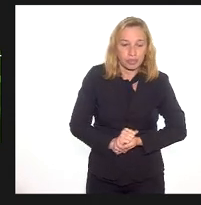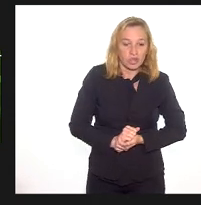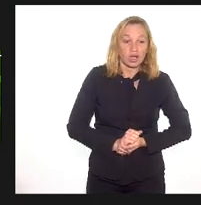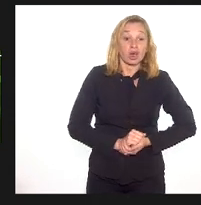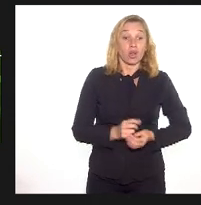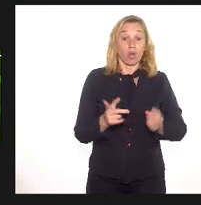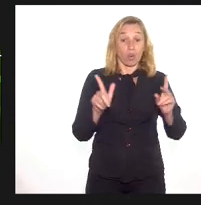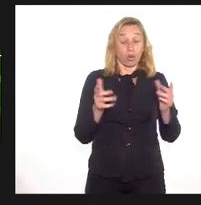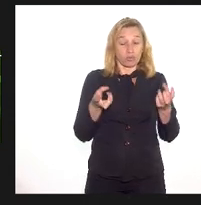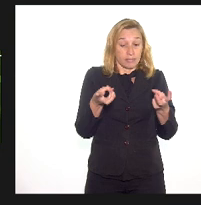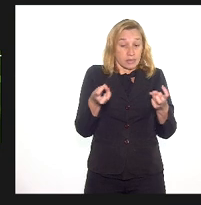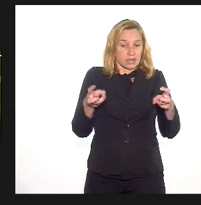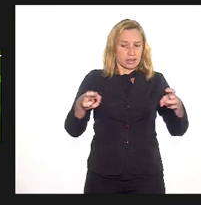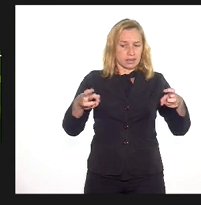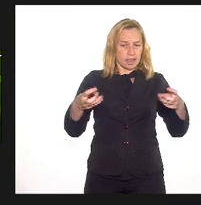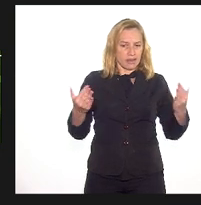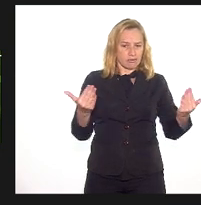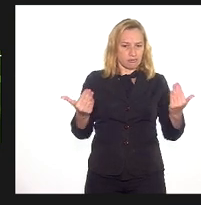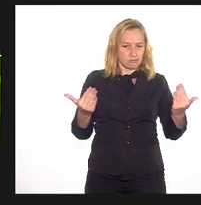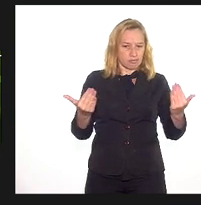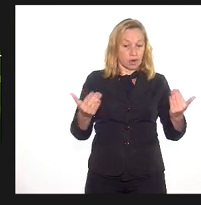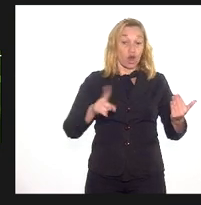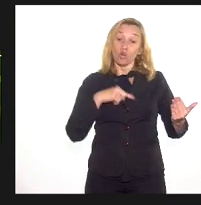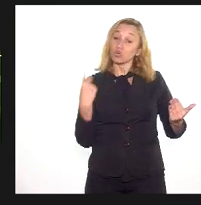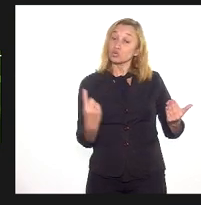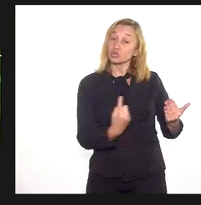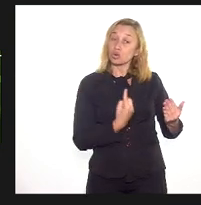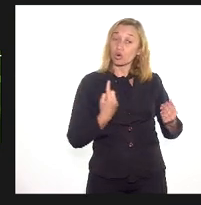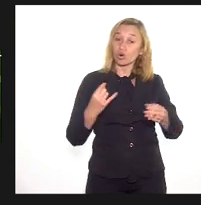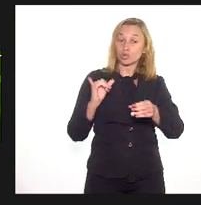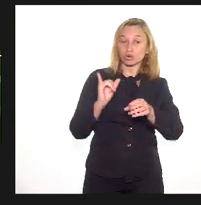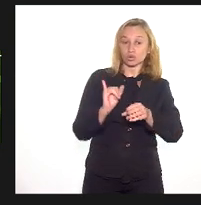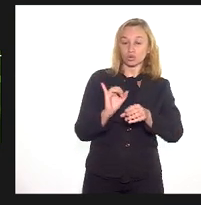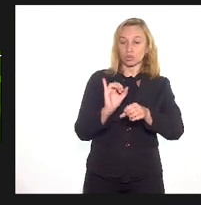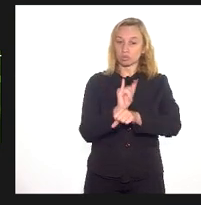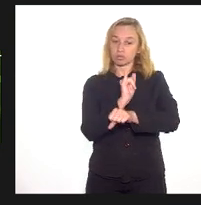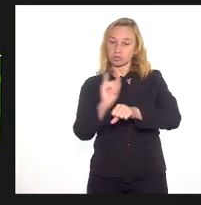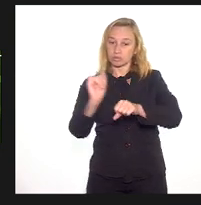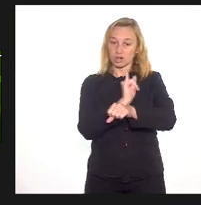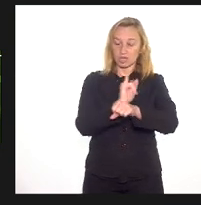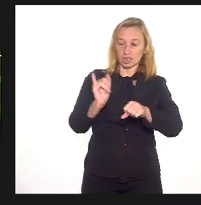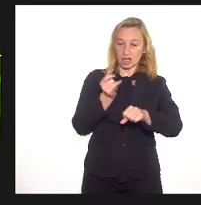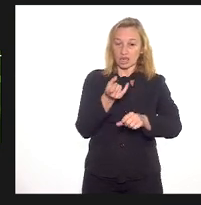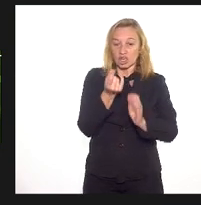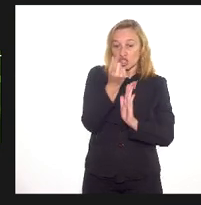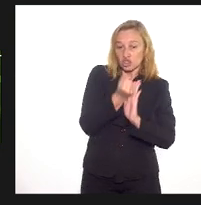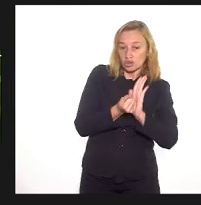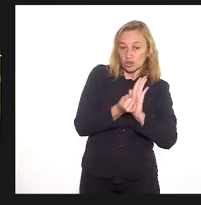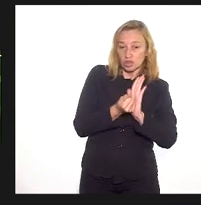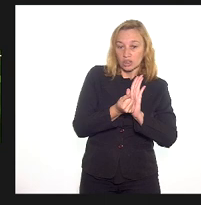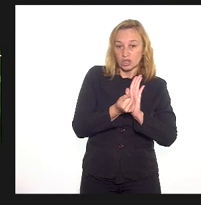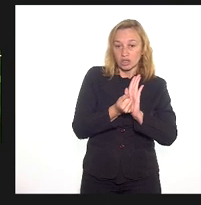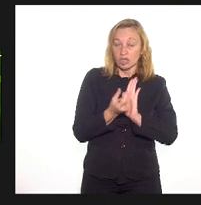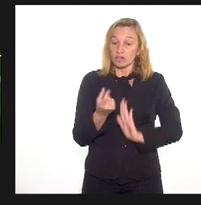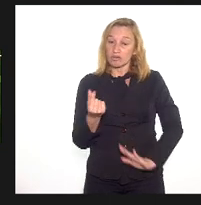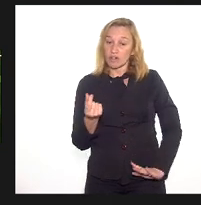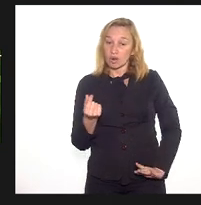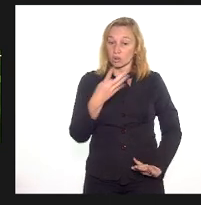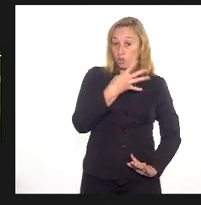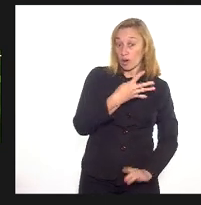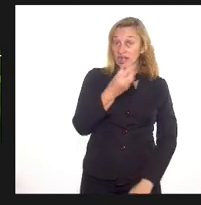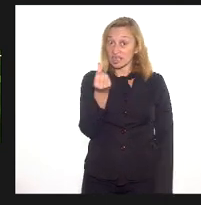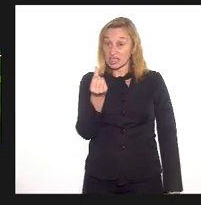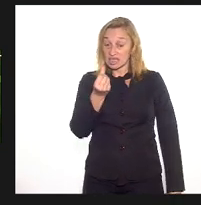que o nosso planejamento de investimento, ele envolve valores de 46